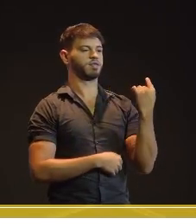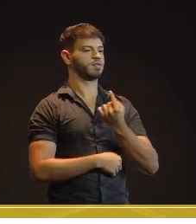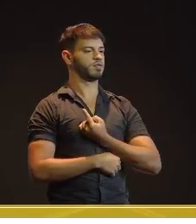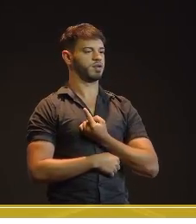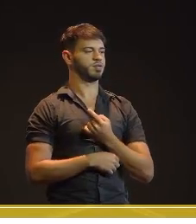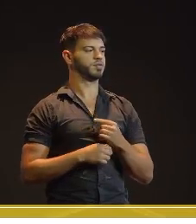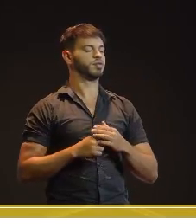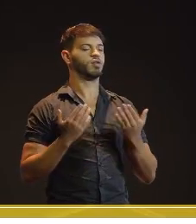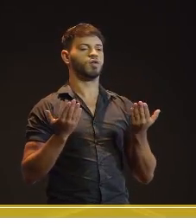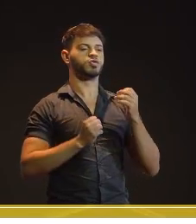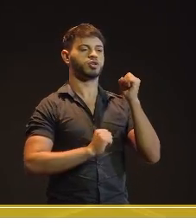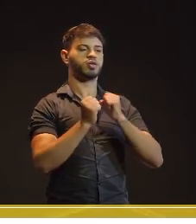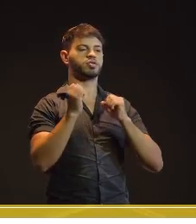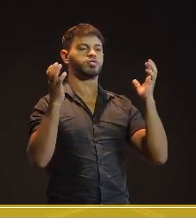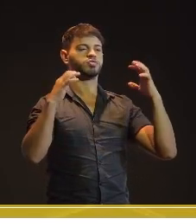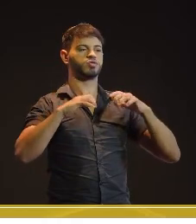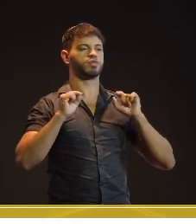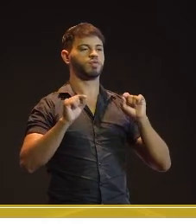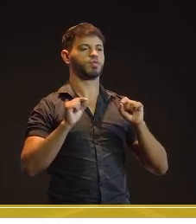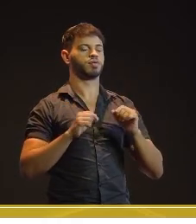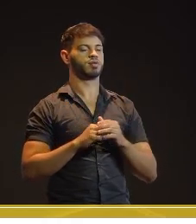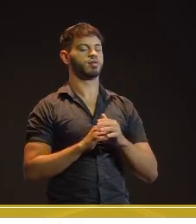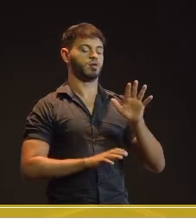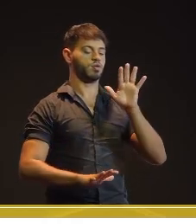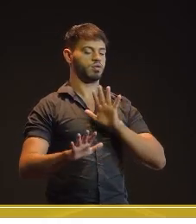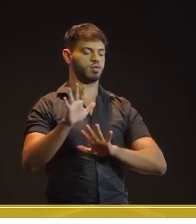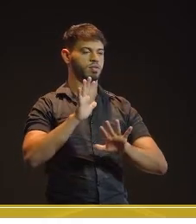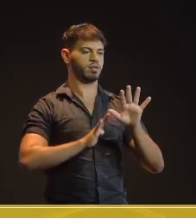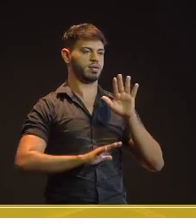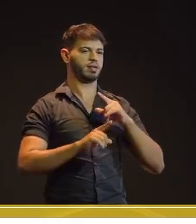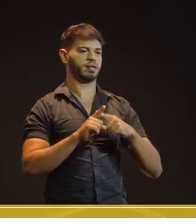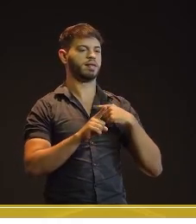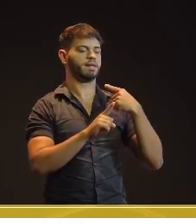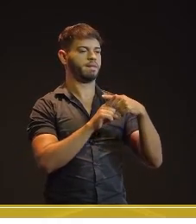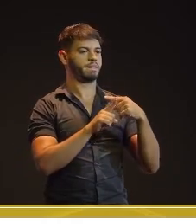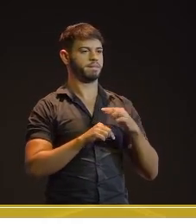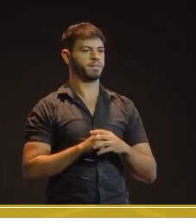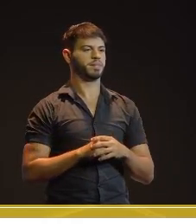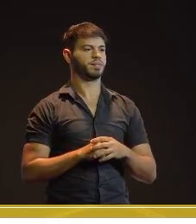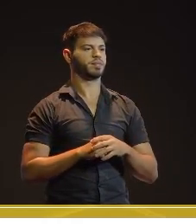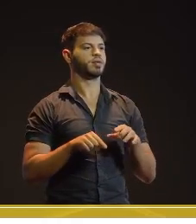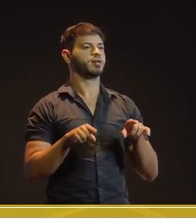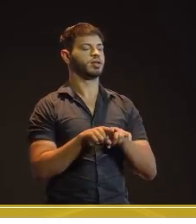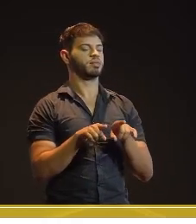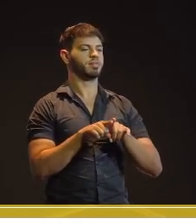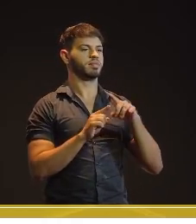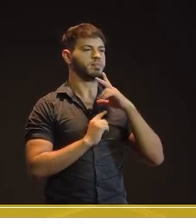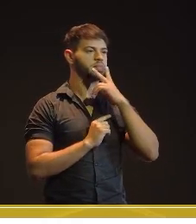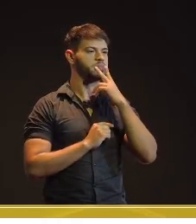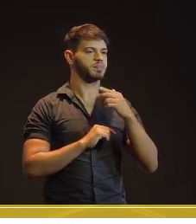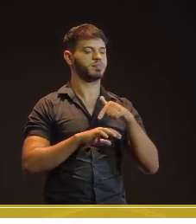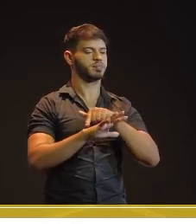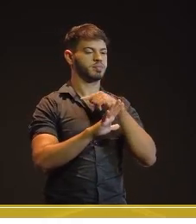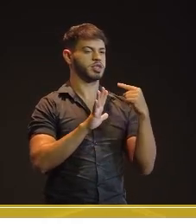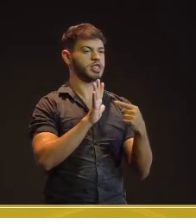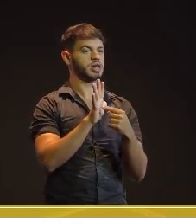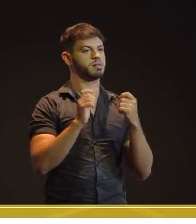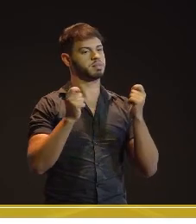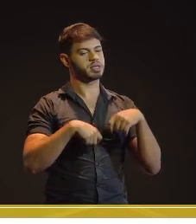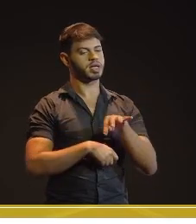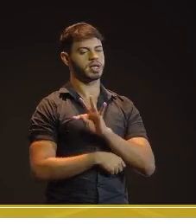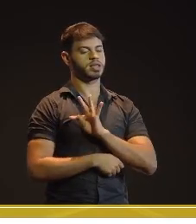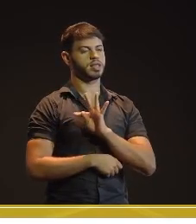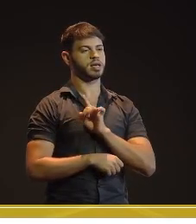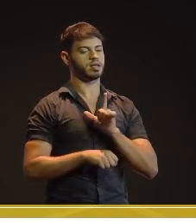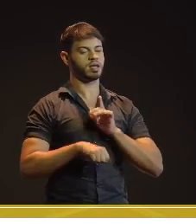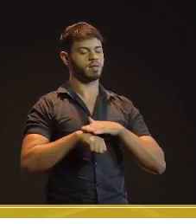das usinas hoje que estão no chão? Cuidar do mato. Por incrível que pareça, uma subatividade do ponto de vista técnico tem